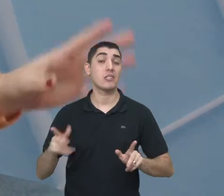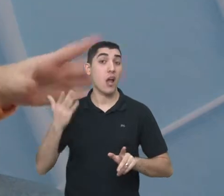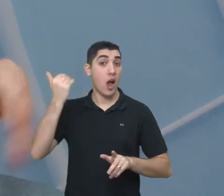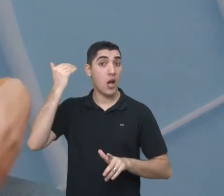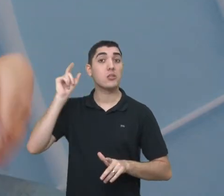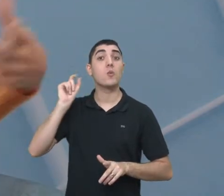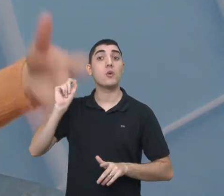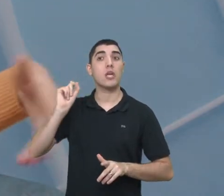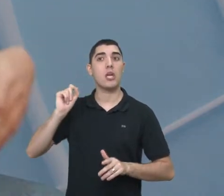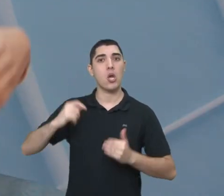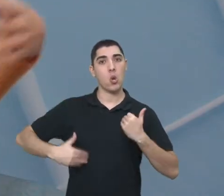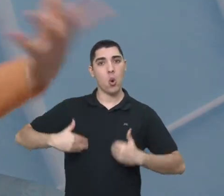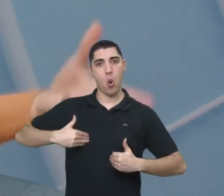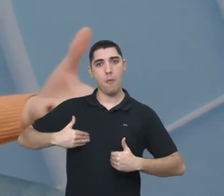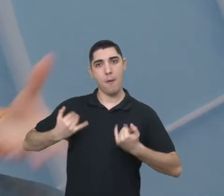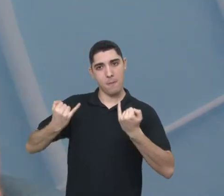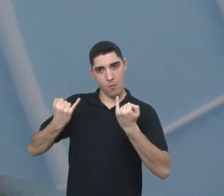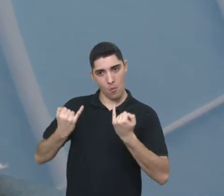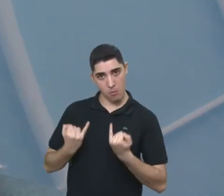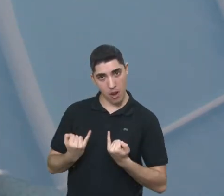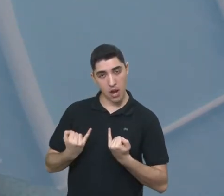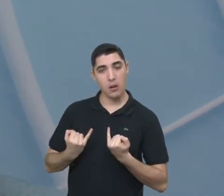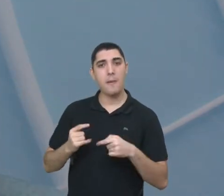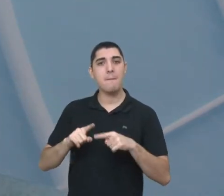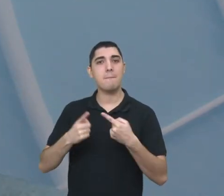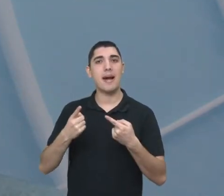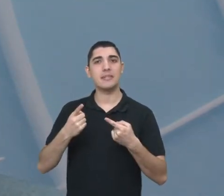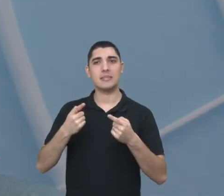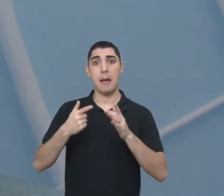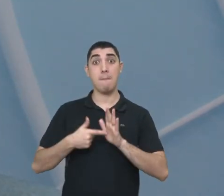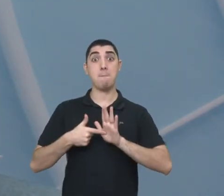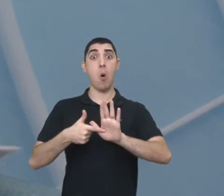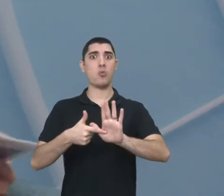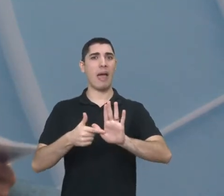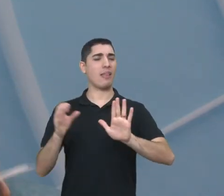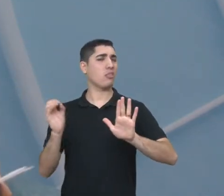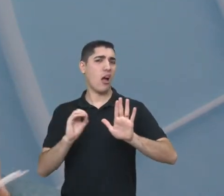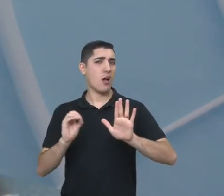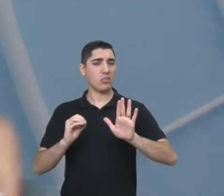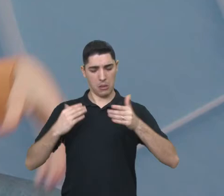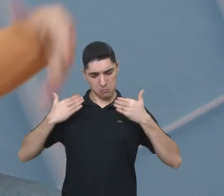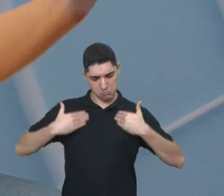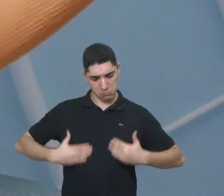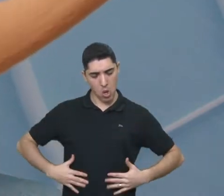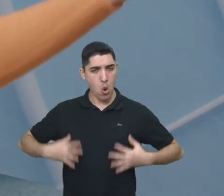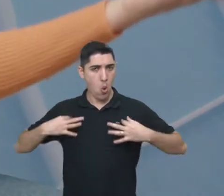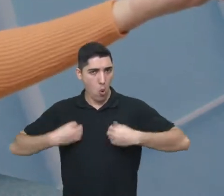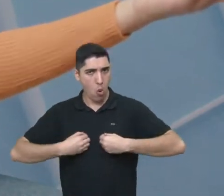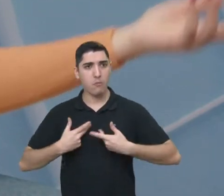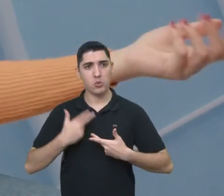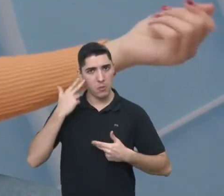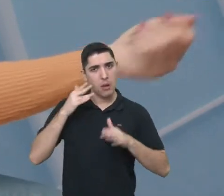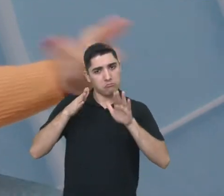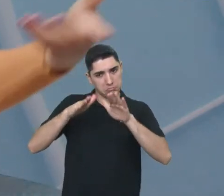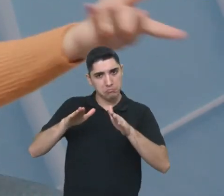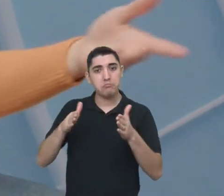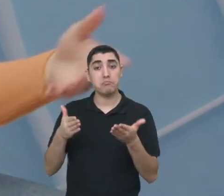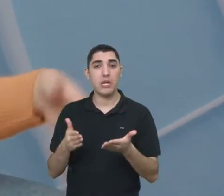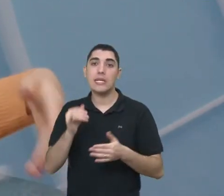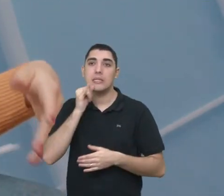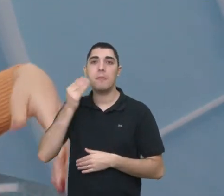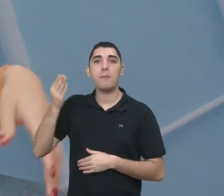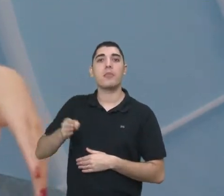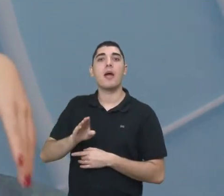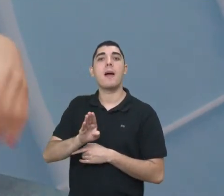que a moda eram corpos ainda magros, só com um pouco mais curvilíneos, né? E hoje a gente está vendo, igual em uma das imagens, né, a atriz